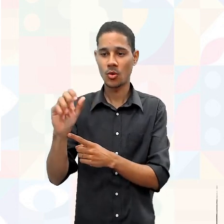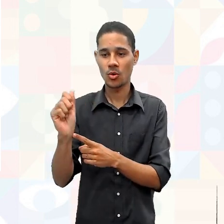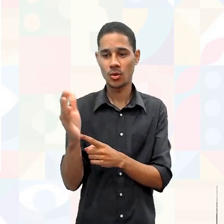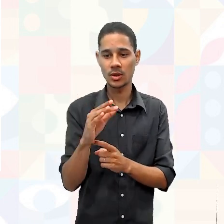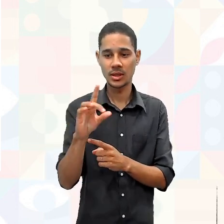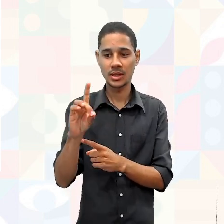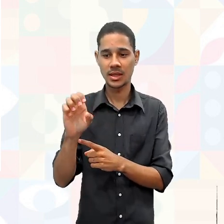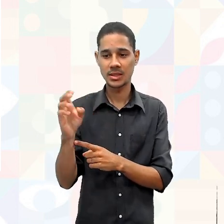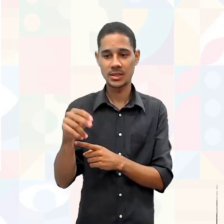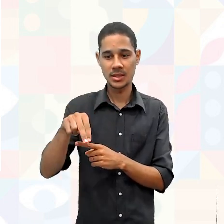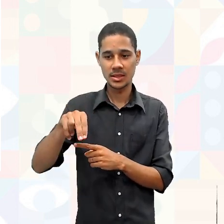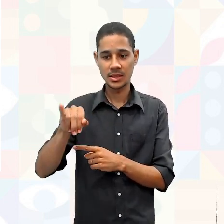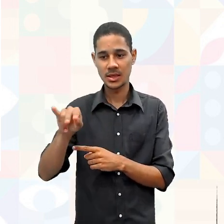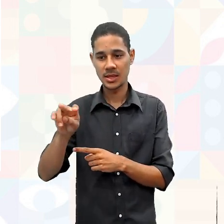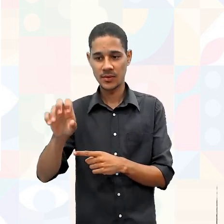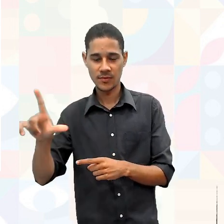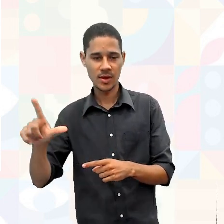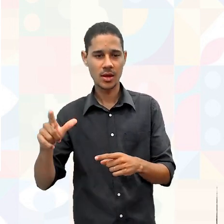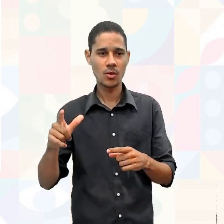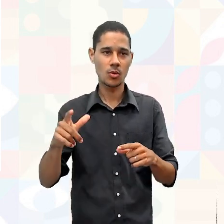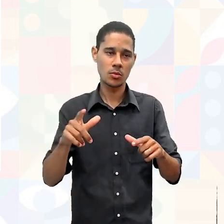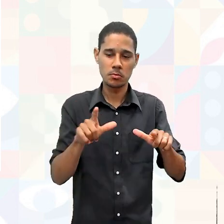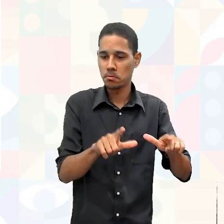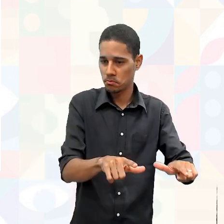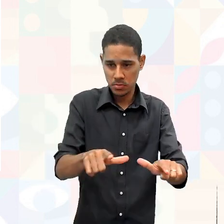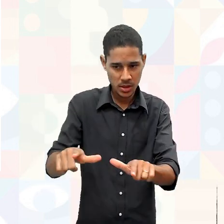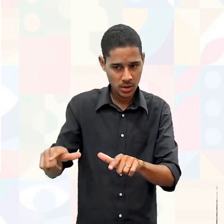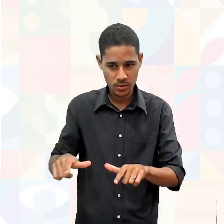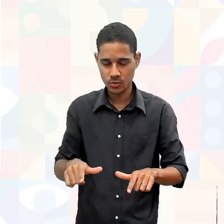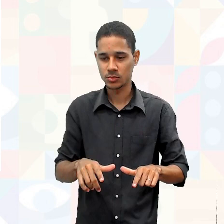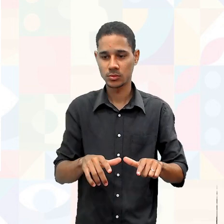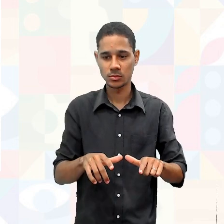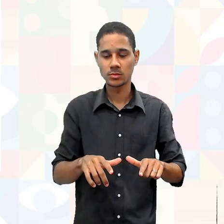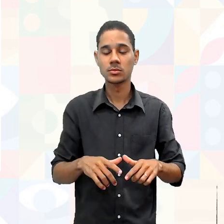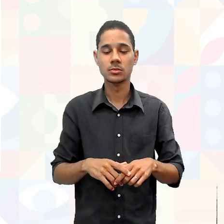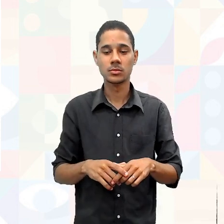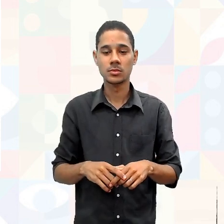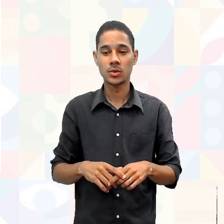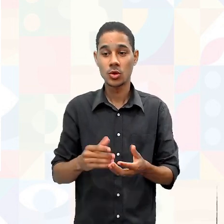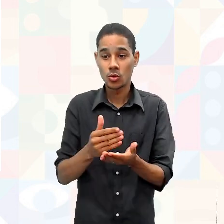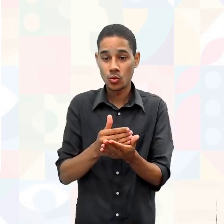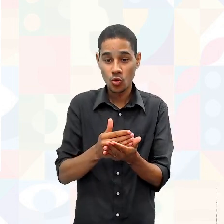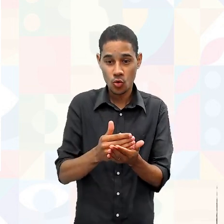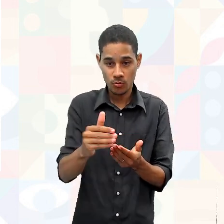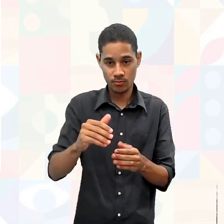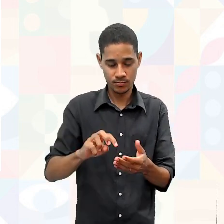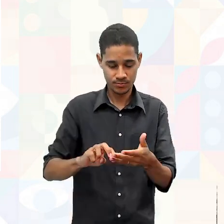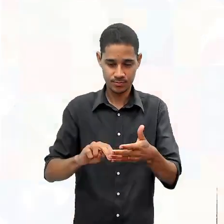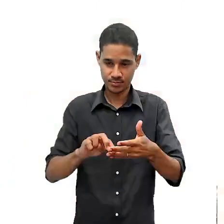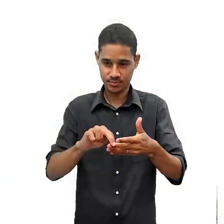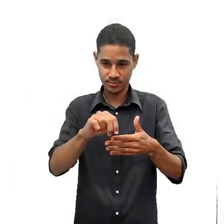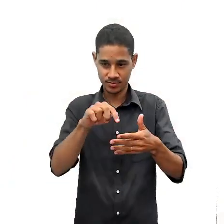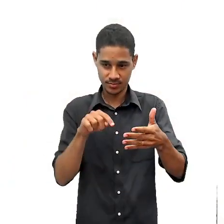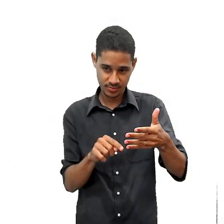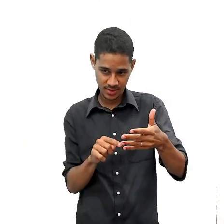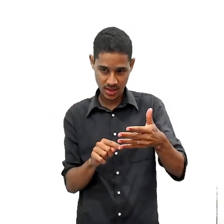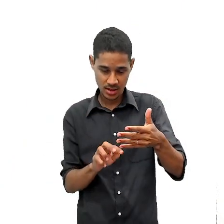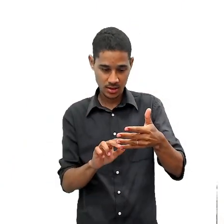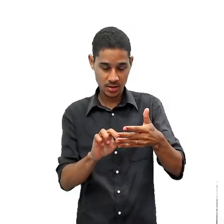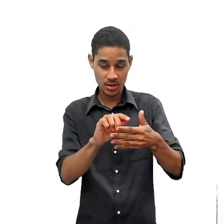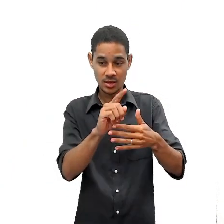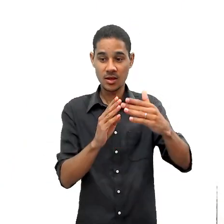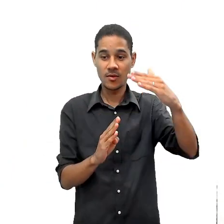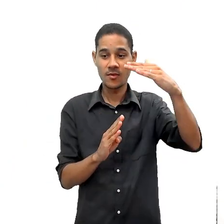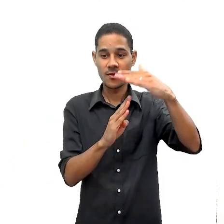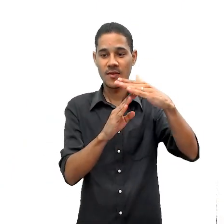de nível, cota de piso, né? Que ali a gente tem a indicação da cota do início da escada, né? E do fim da escada, que vai